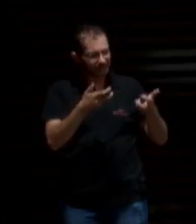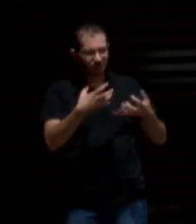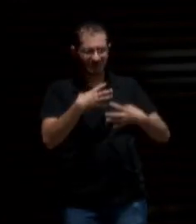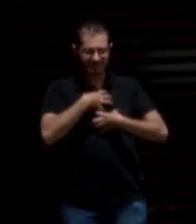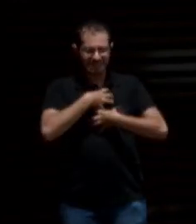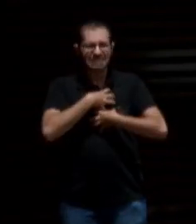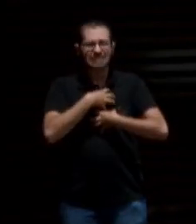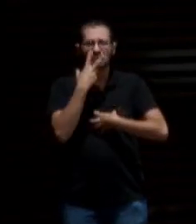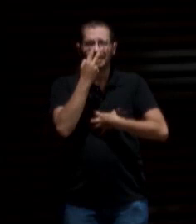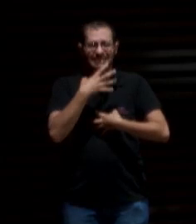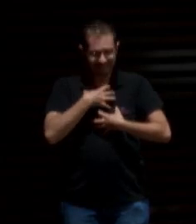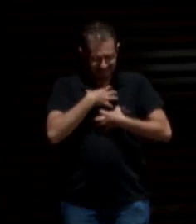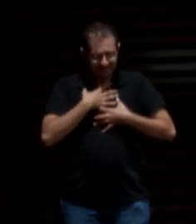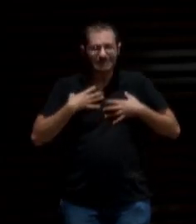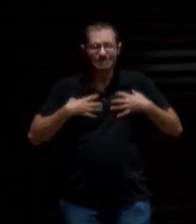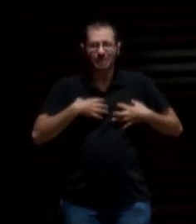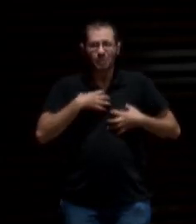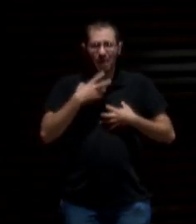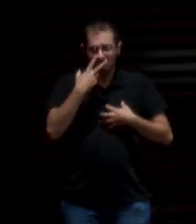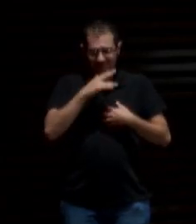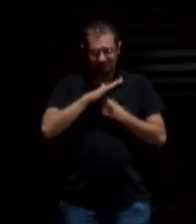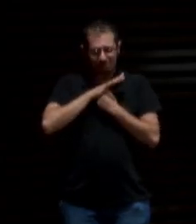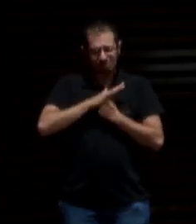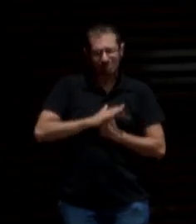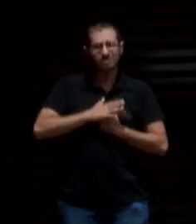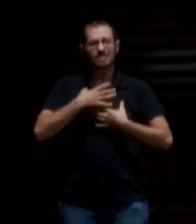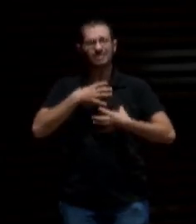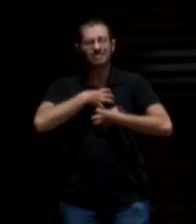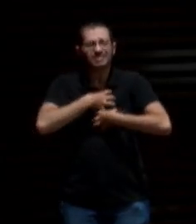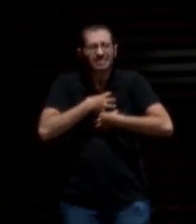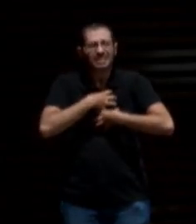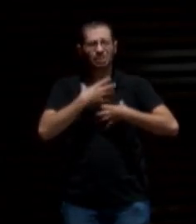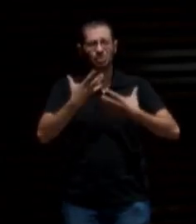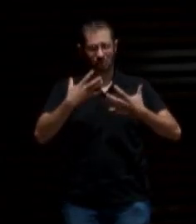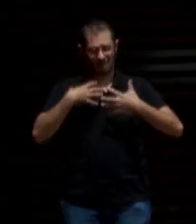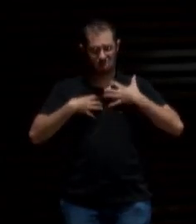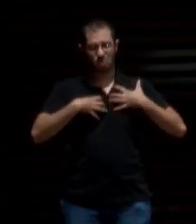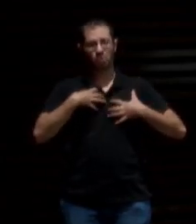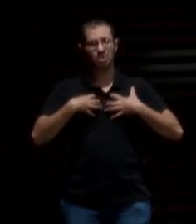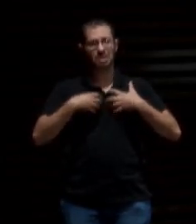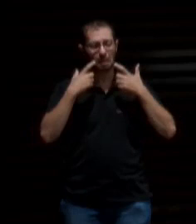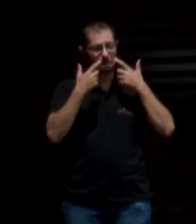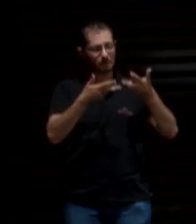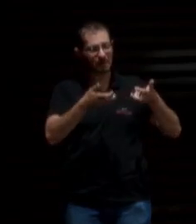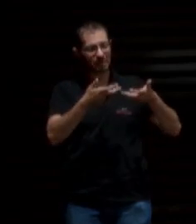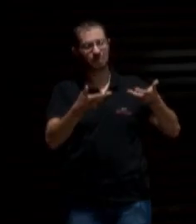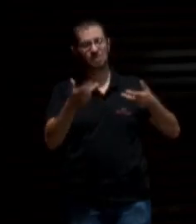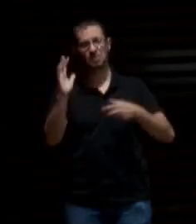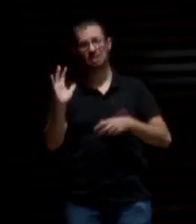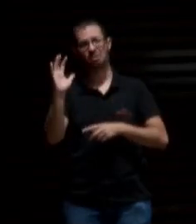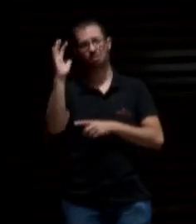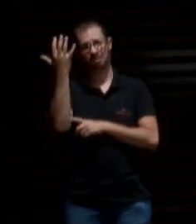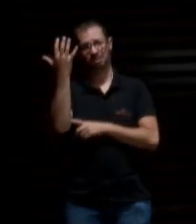irmãos. Tão oprimido. Tão angustiado quando eu vejo tudo isso está acontecendo. E